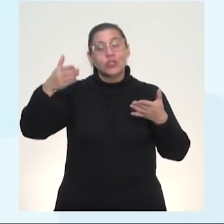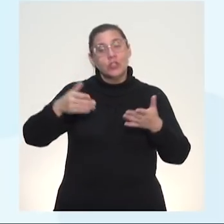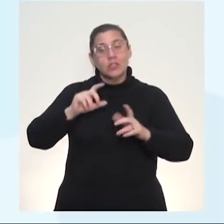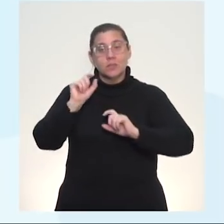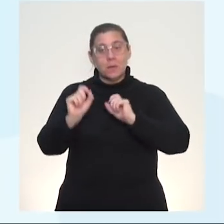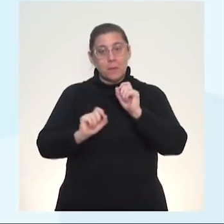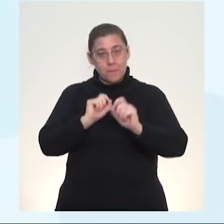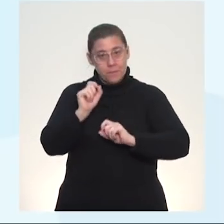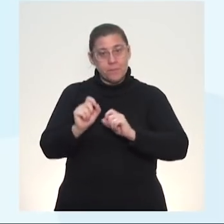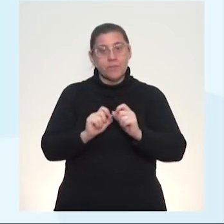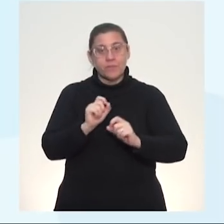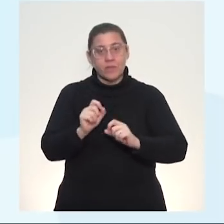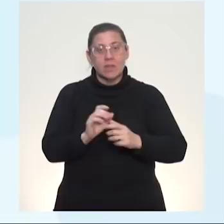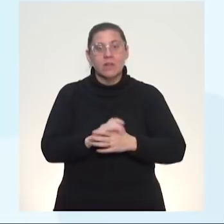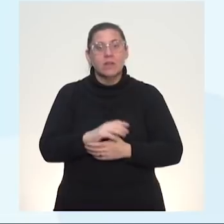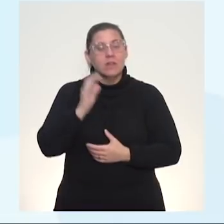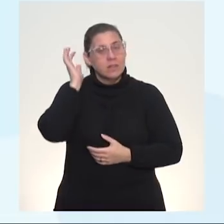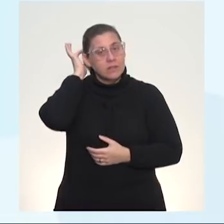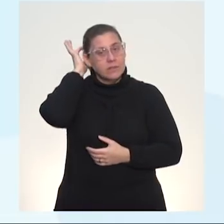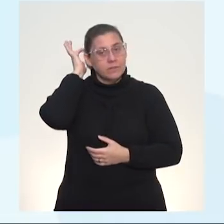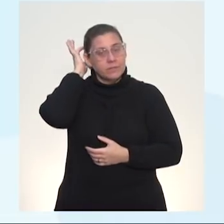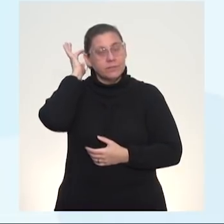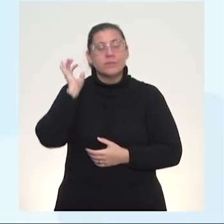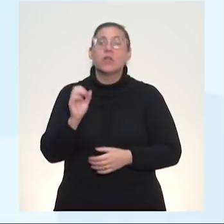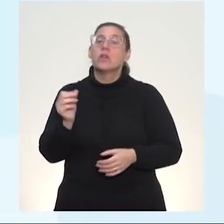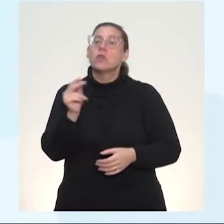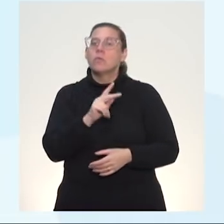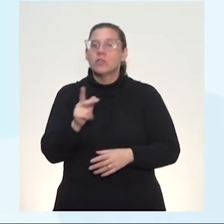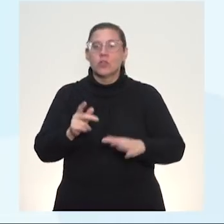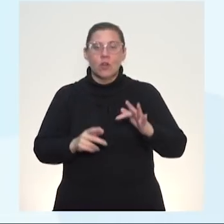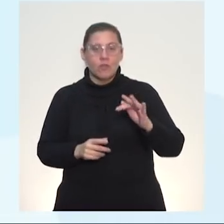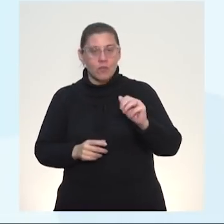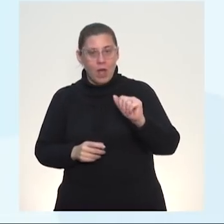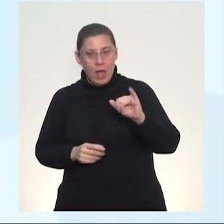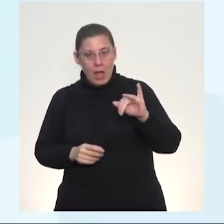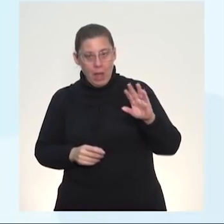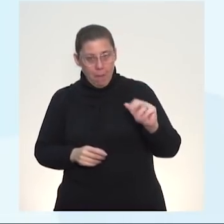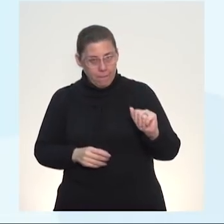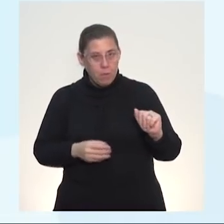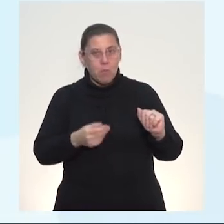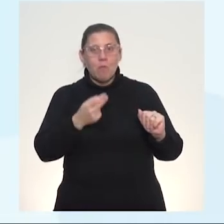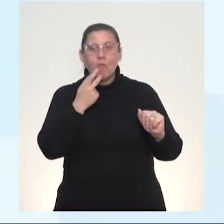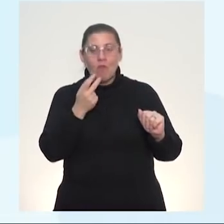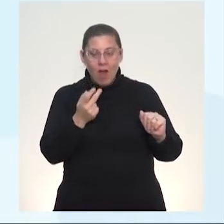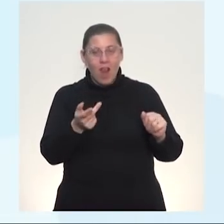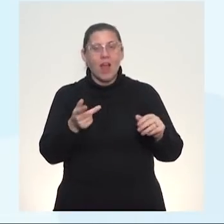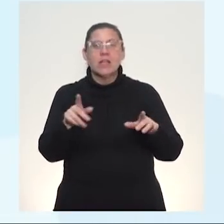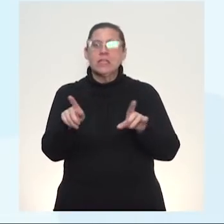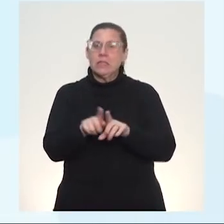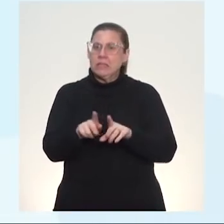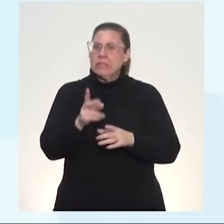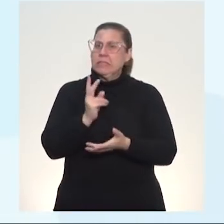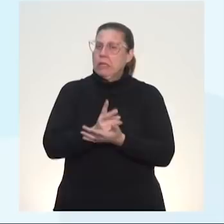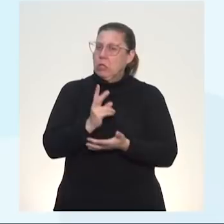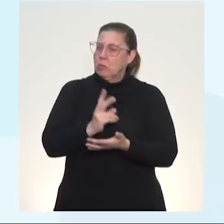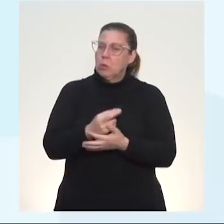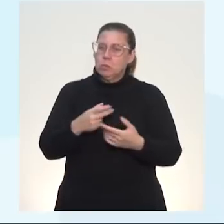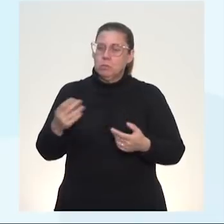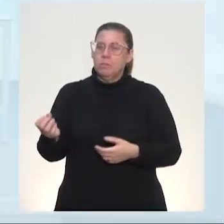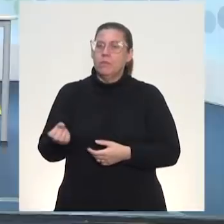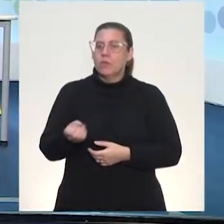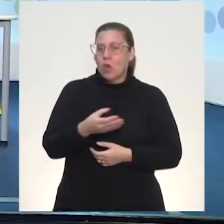sobre eficiência energética. E o professor Fábio, né, como ele gosta todas as aulas, trazer algo novo para a